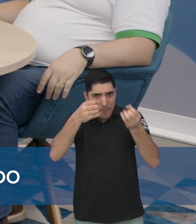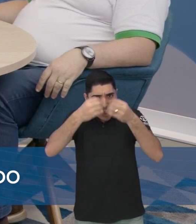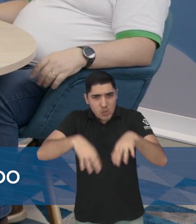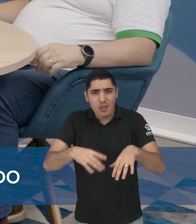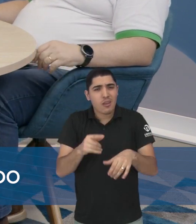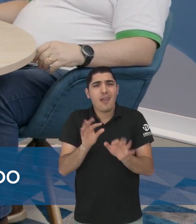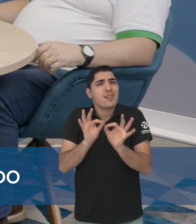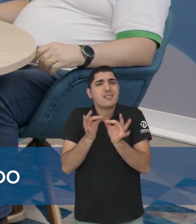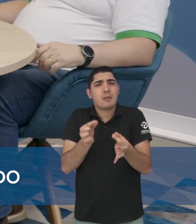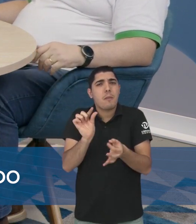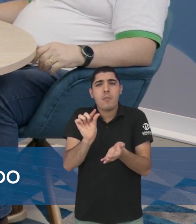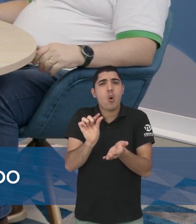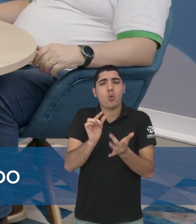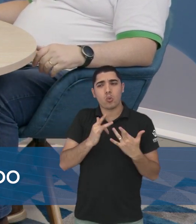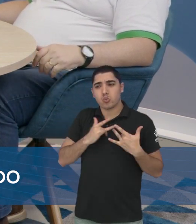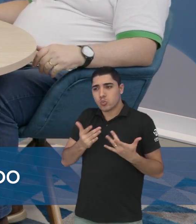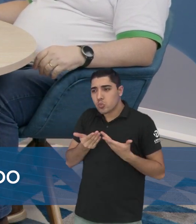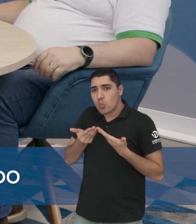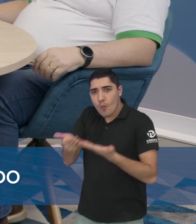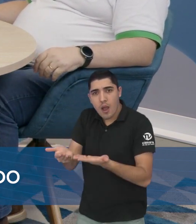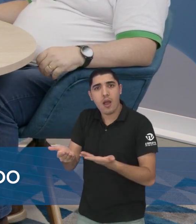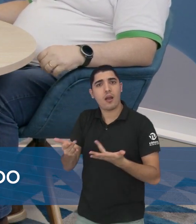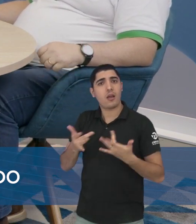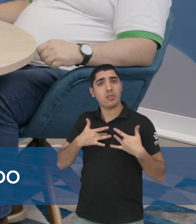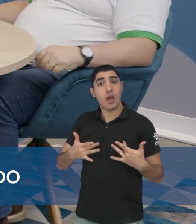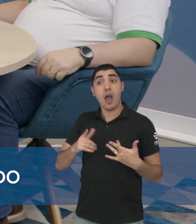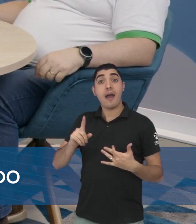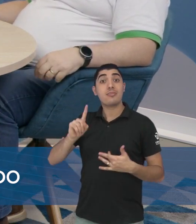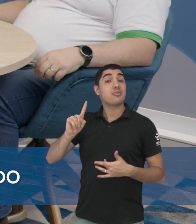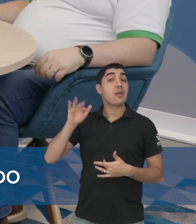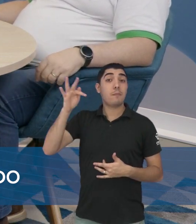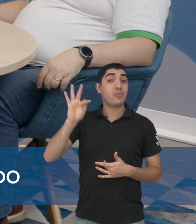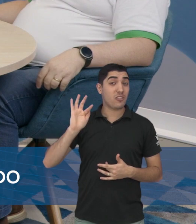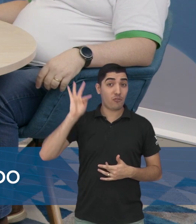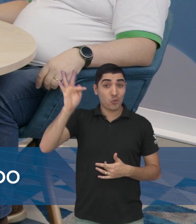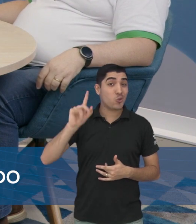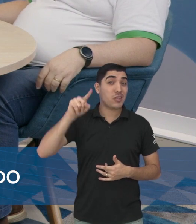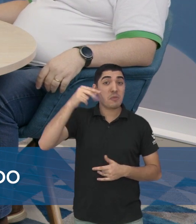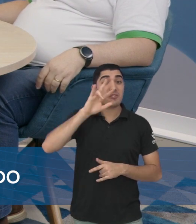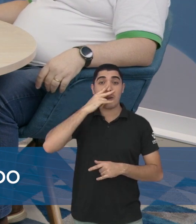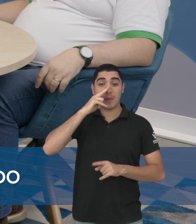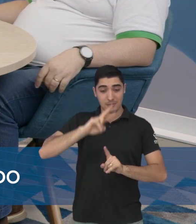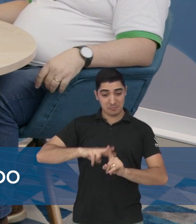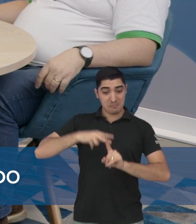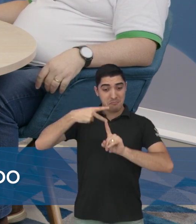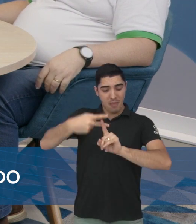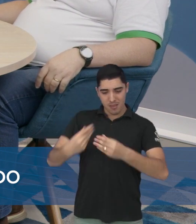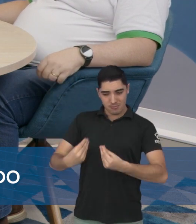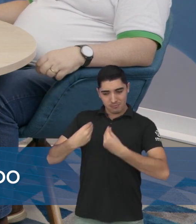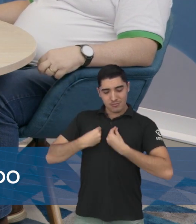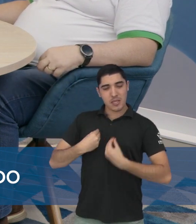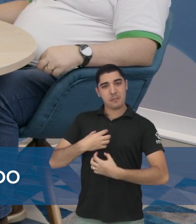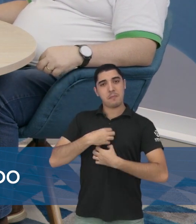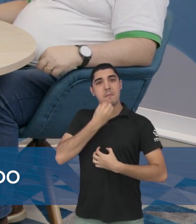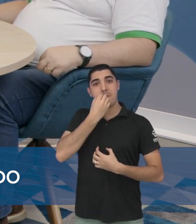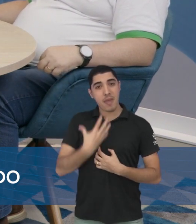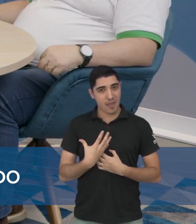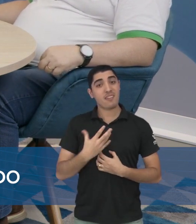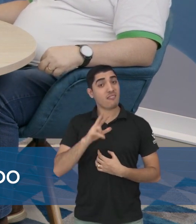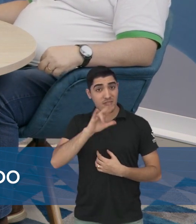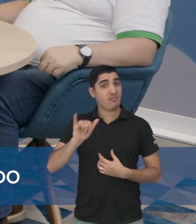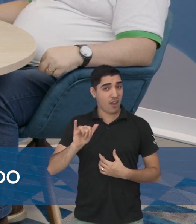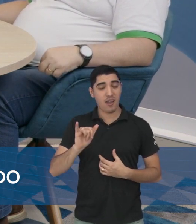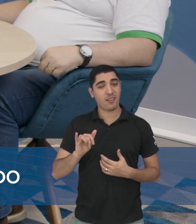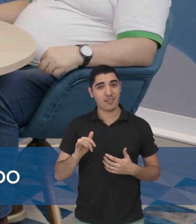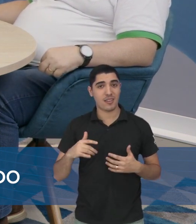É doando mesmo os outros que a gente acaba recebendo mais, né? É aquela lei mesmo, você fazendo bem, ele vai voltar para você de